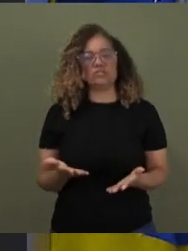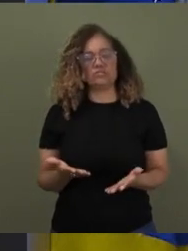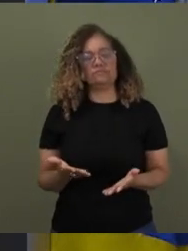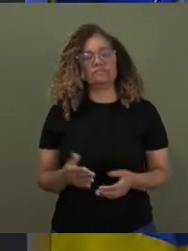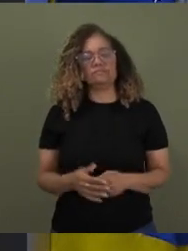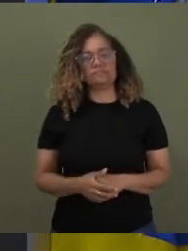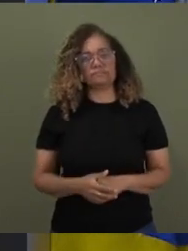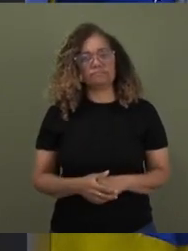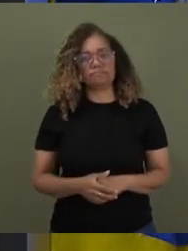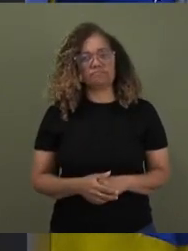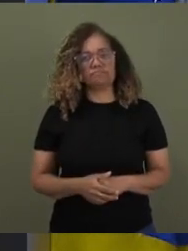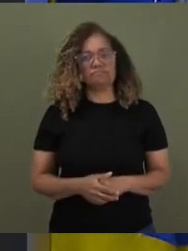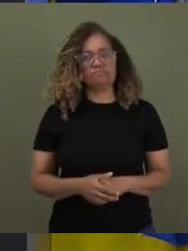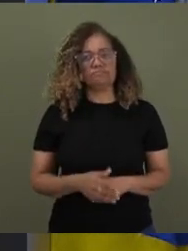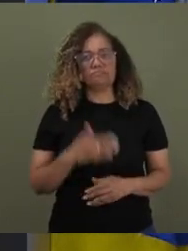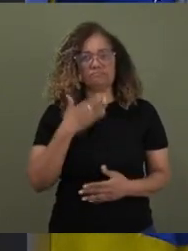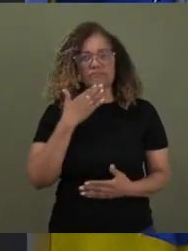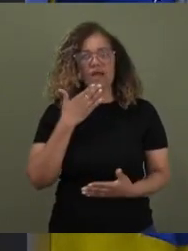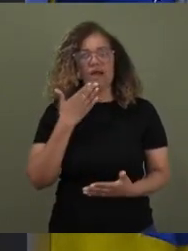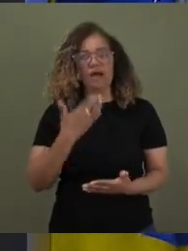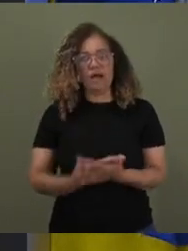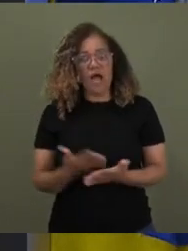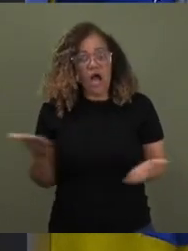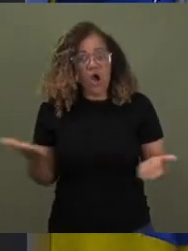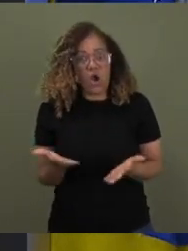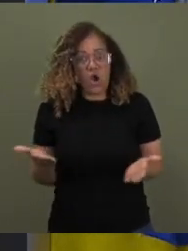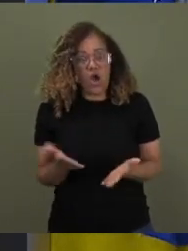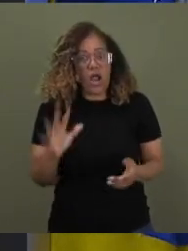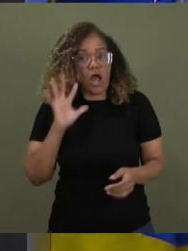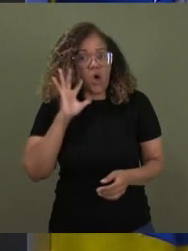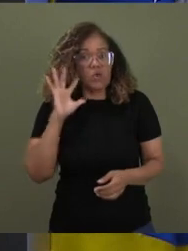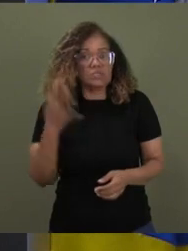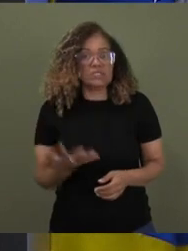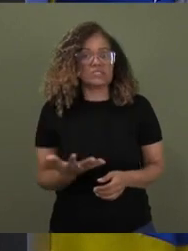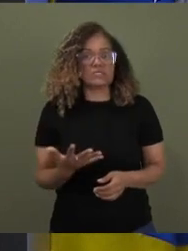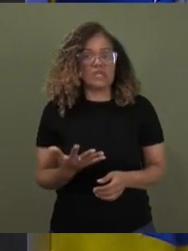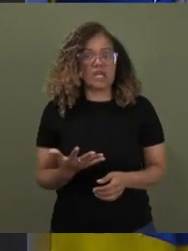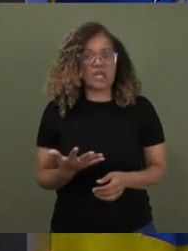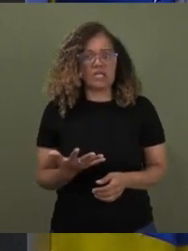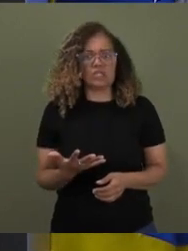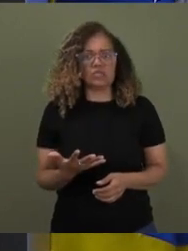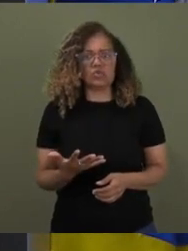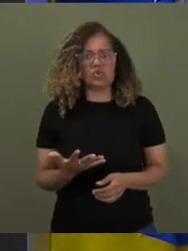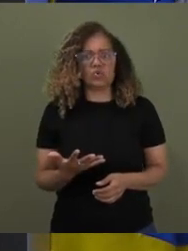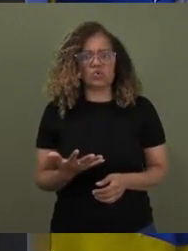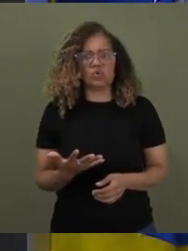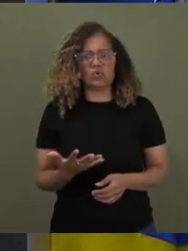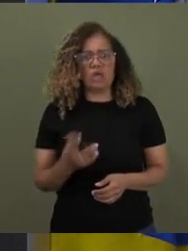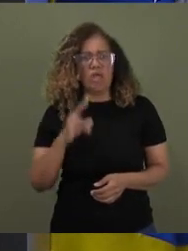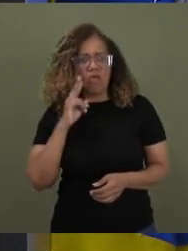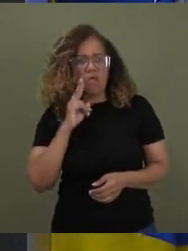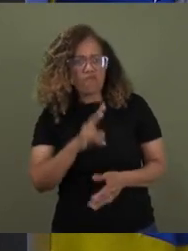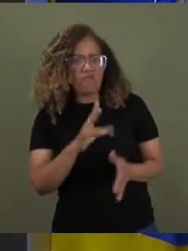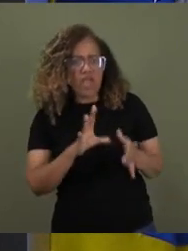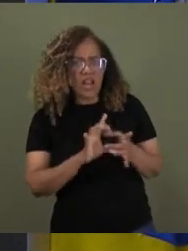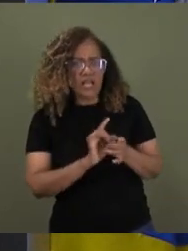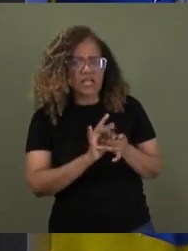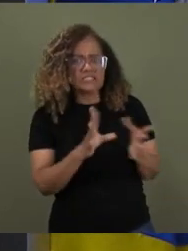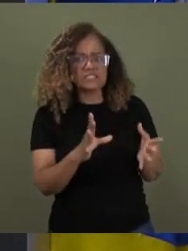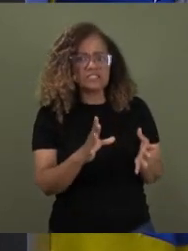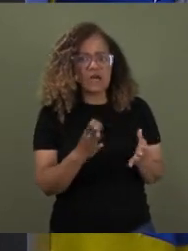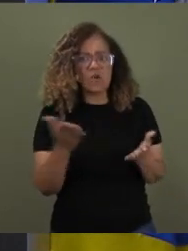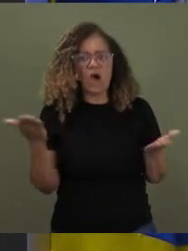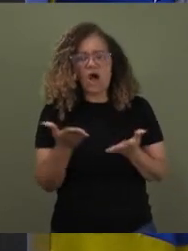emblemático que nós tenhamos visto acontecer na minha geração, eu vi a legalização, estou vendo